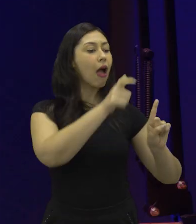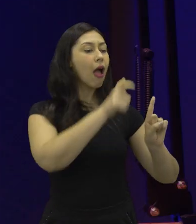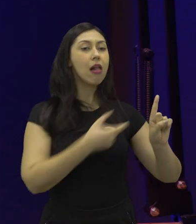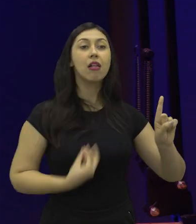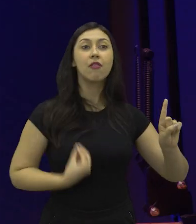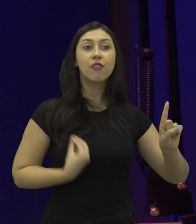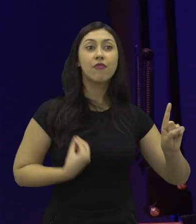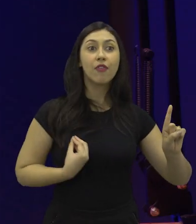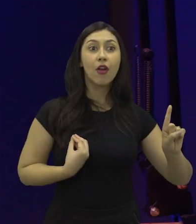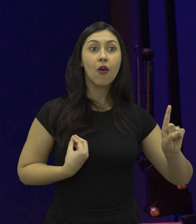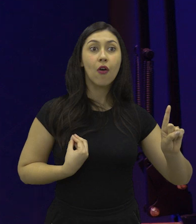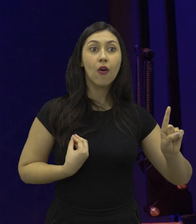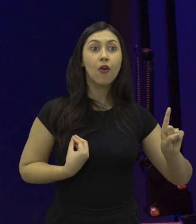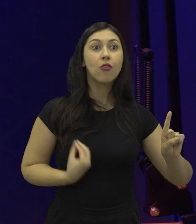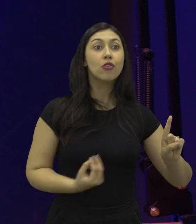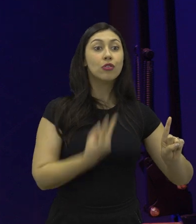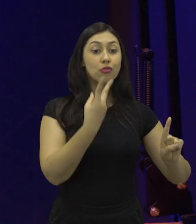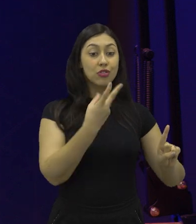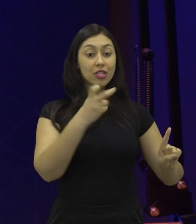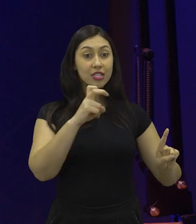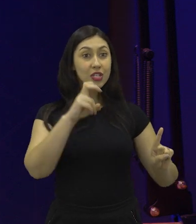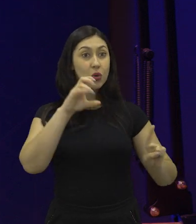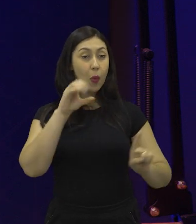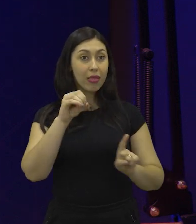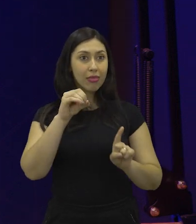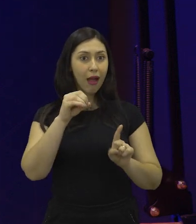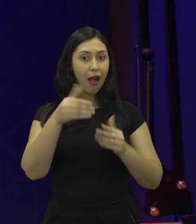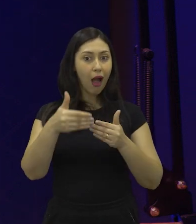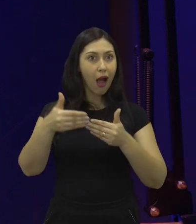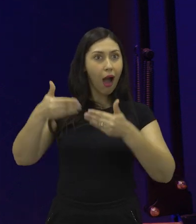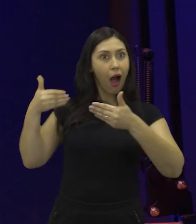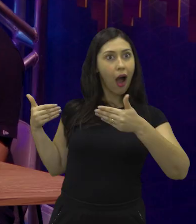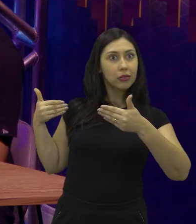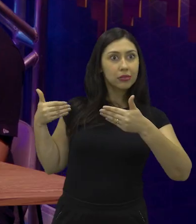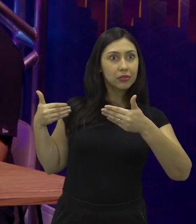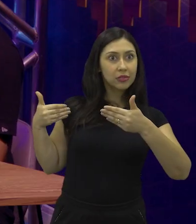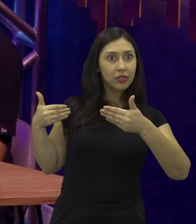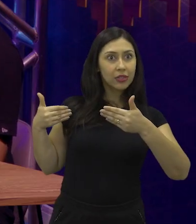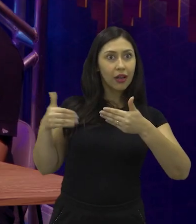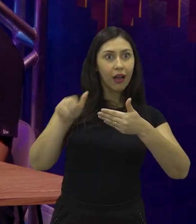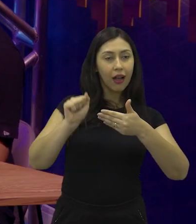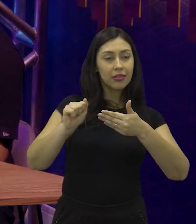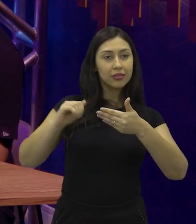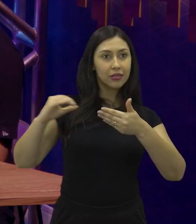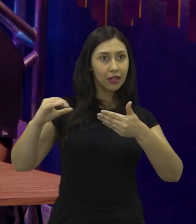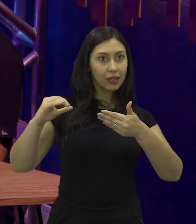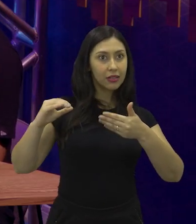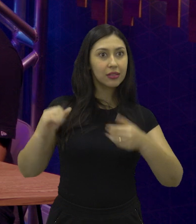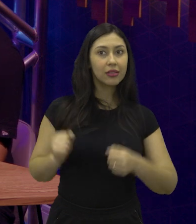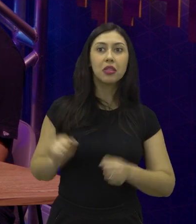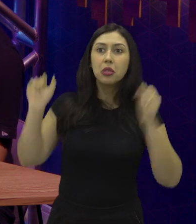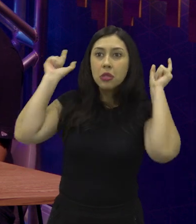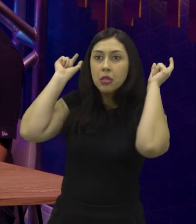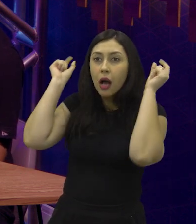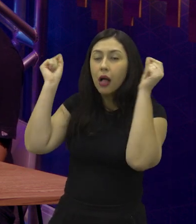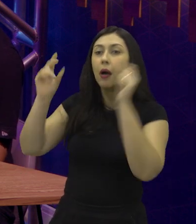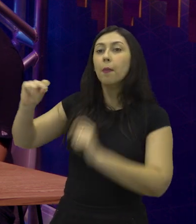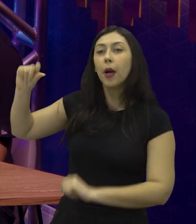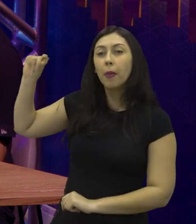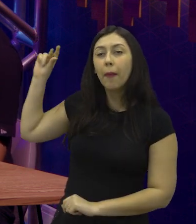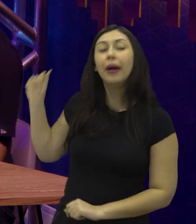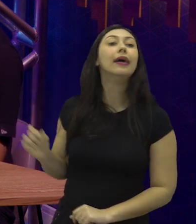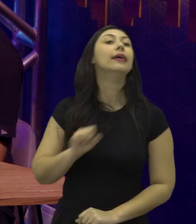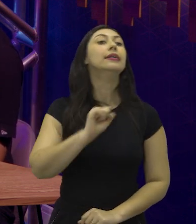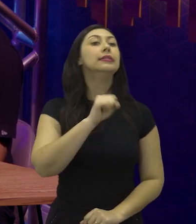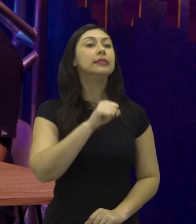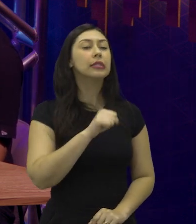na verdade, há 25 séculos atrás, então, antes de Cristo, né, muita lá coisa. Lá na Grécia Antiga. Exatamente.